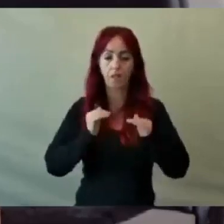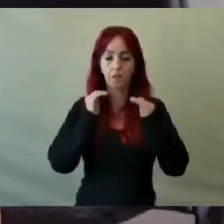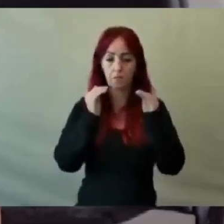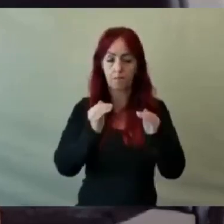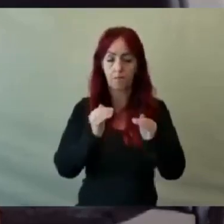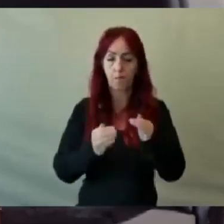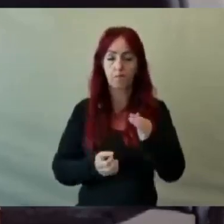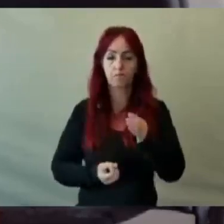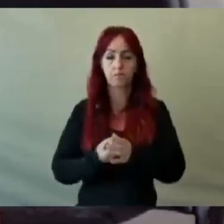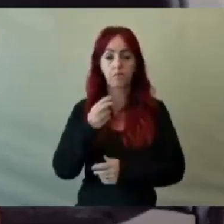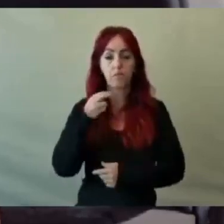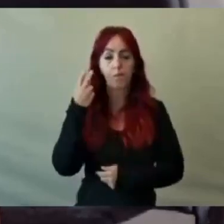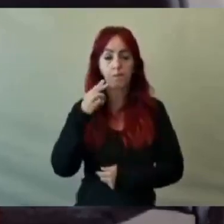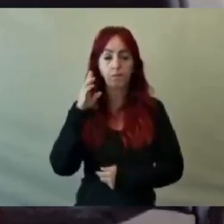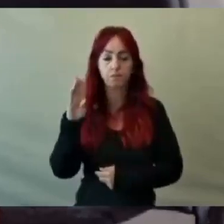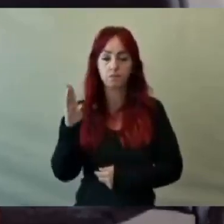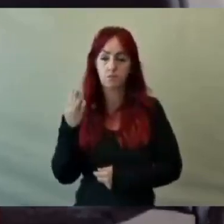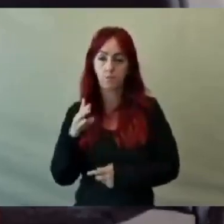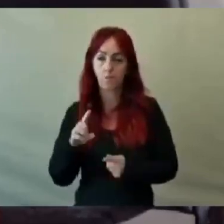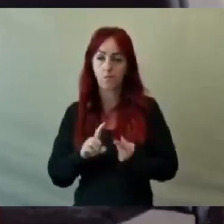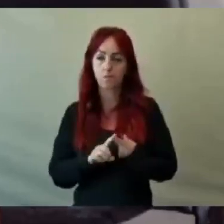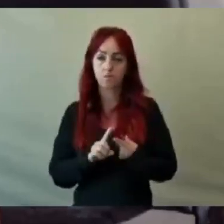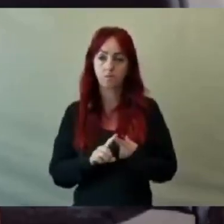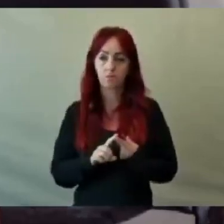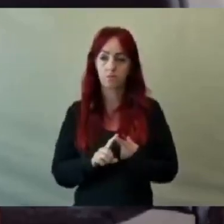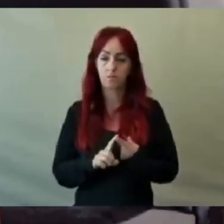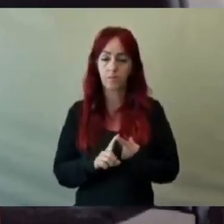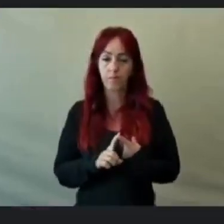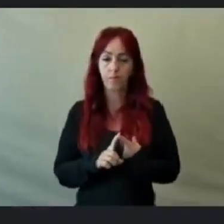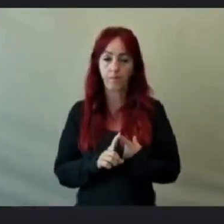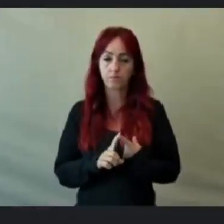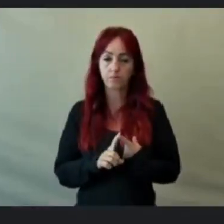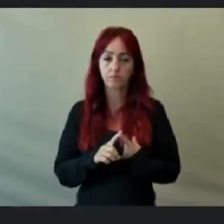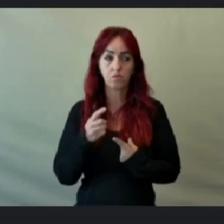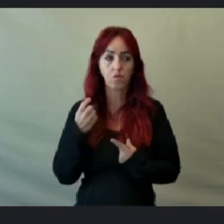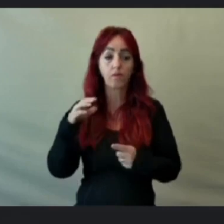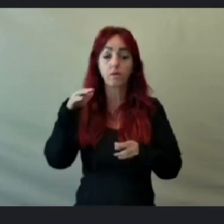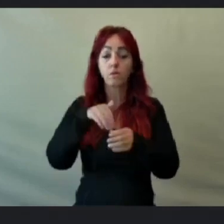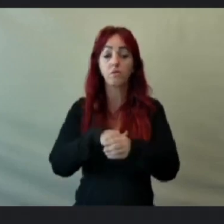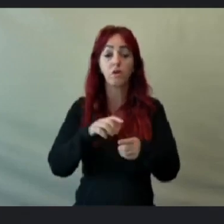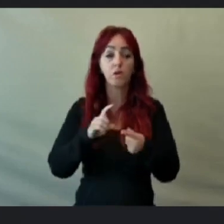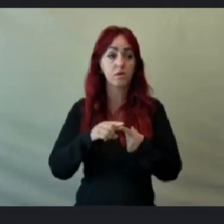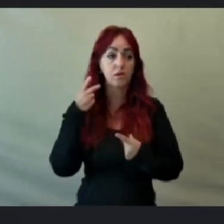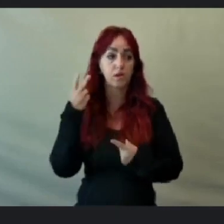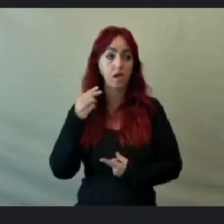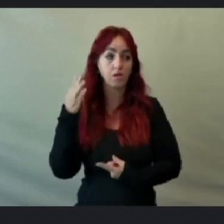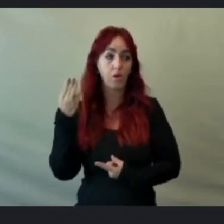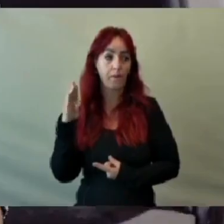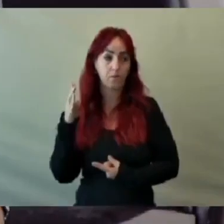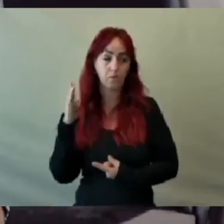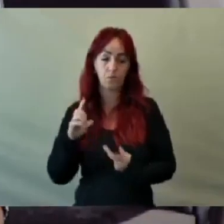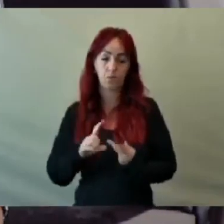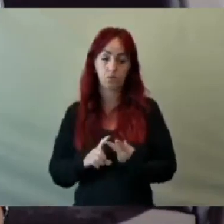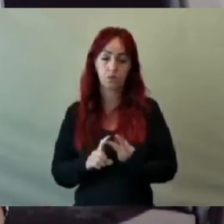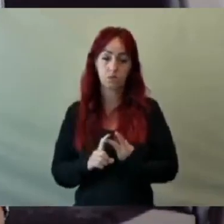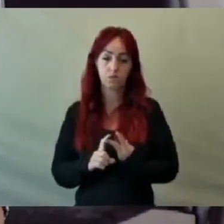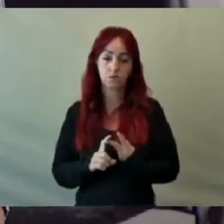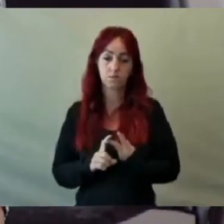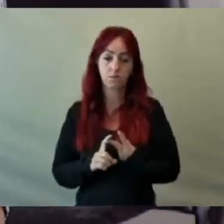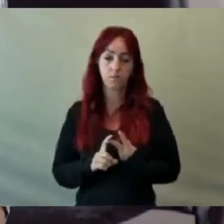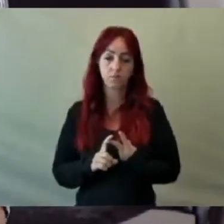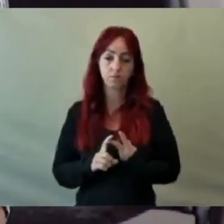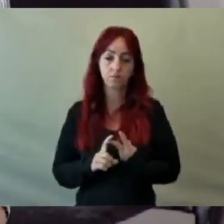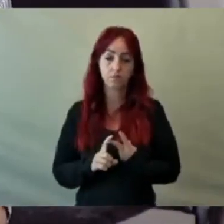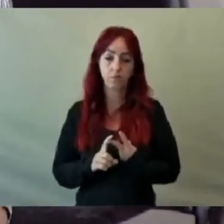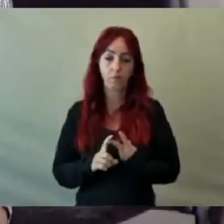Em discussão, em votação, como voto, vereador doutor Bruno Pedralva? Com requerimento. Como voto, vereador